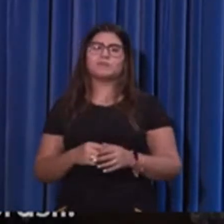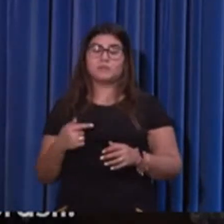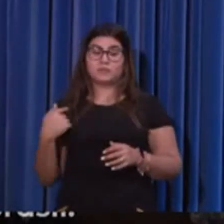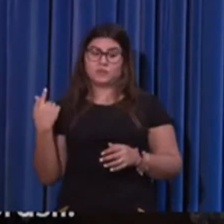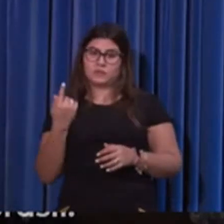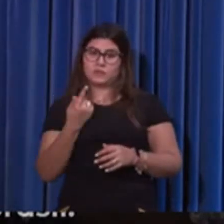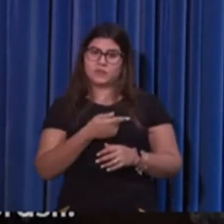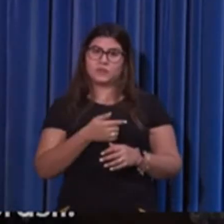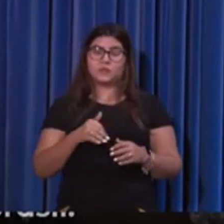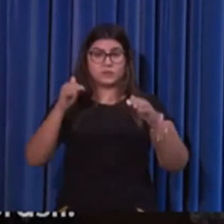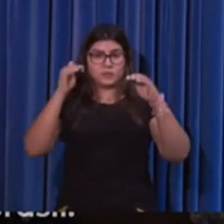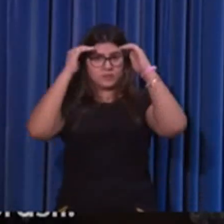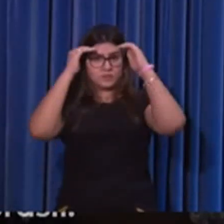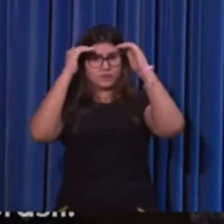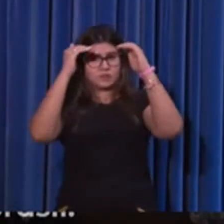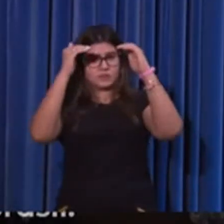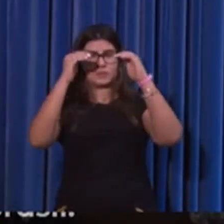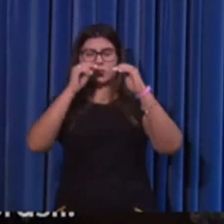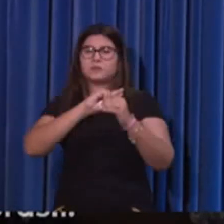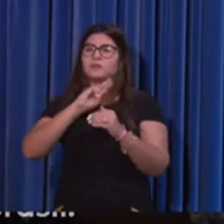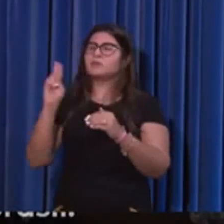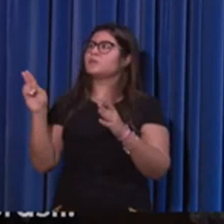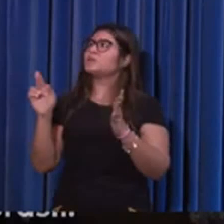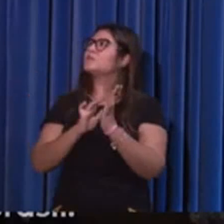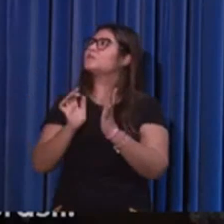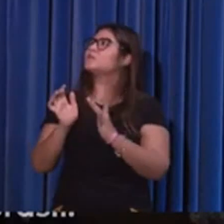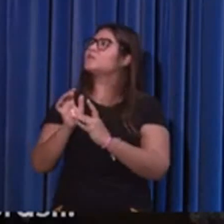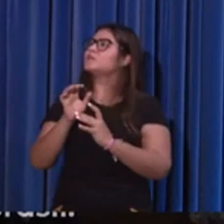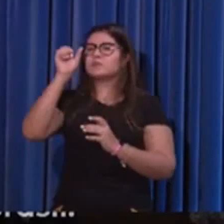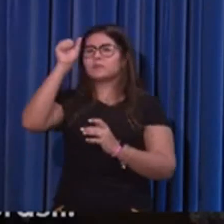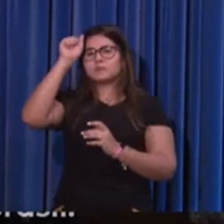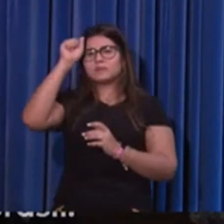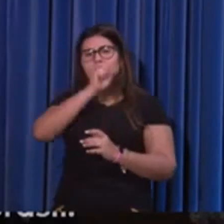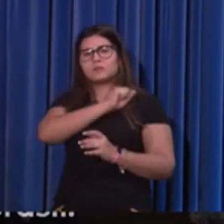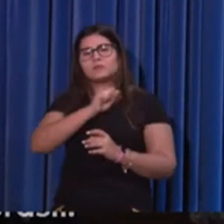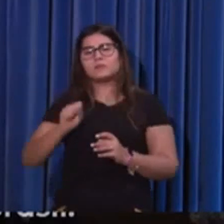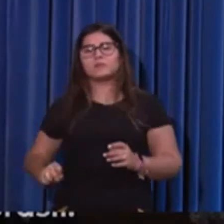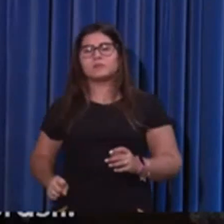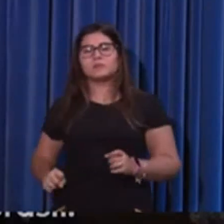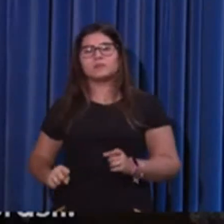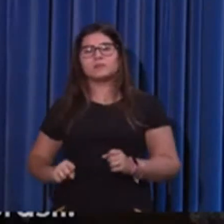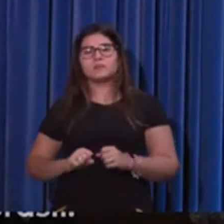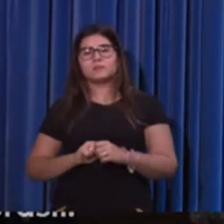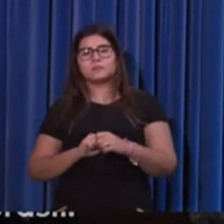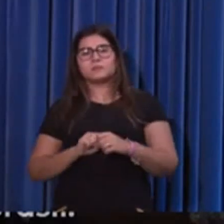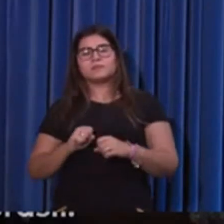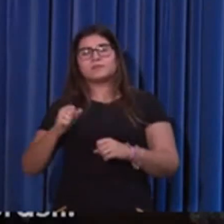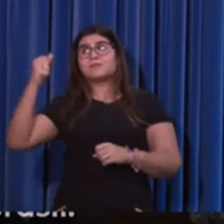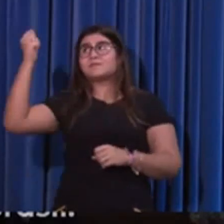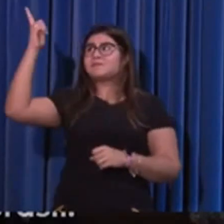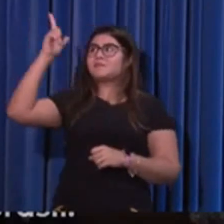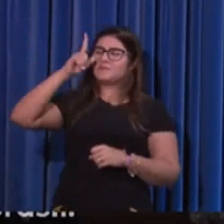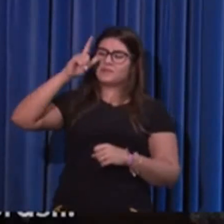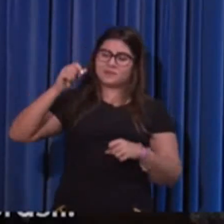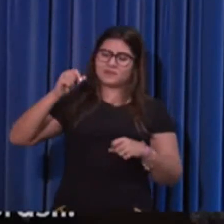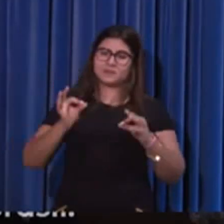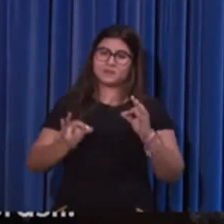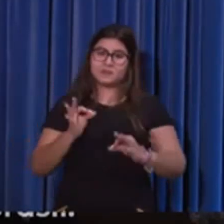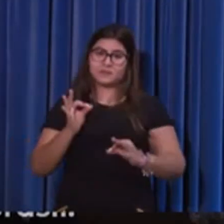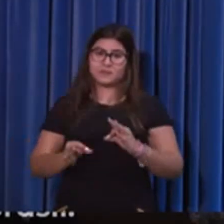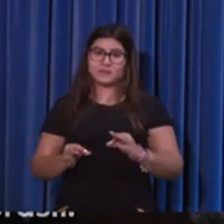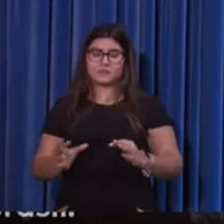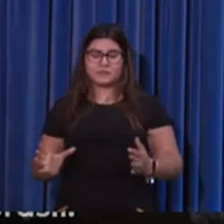outros que temeis o meu nome, nascerá o sol da justiça, trazendo salvação nas suas